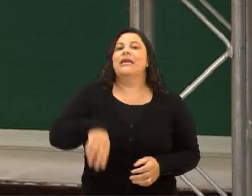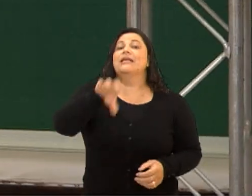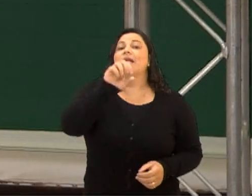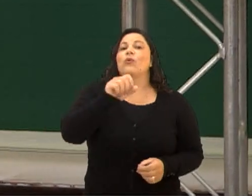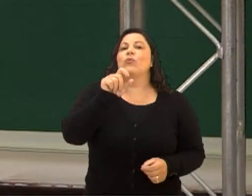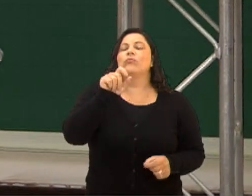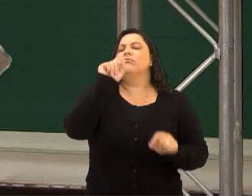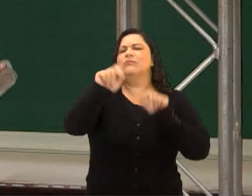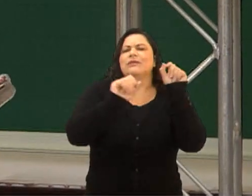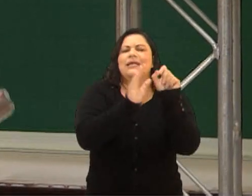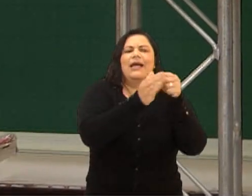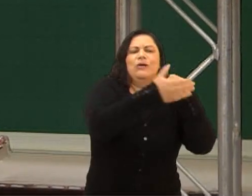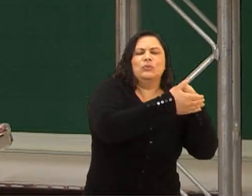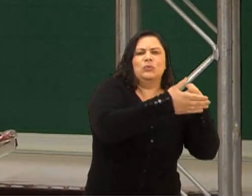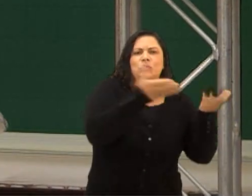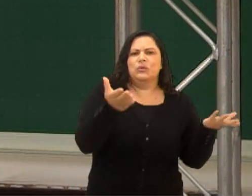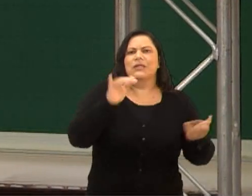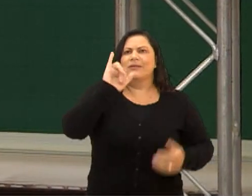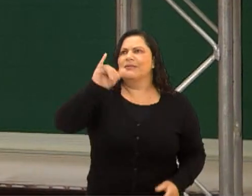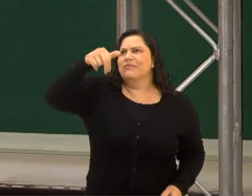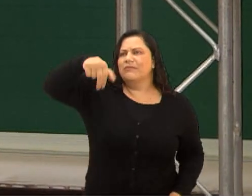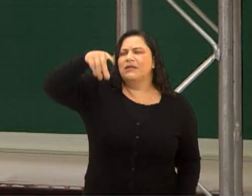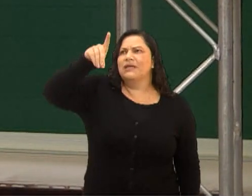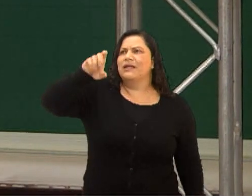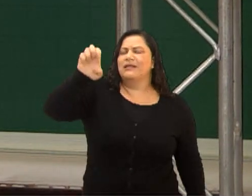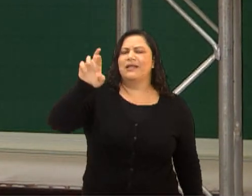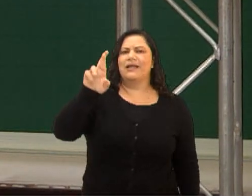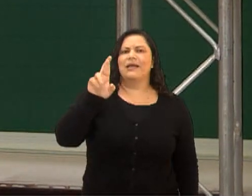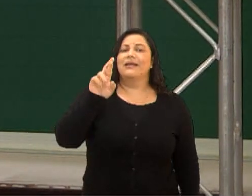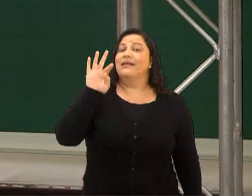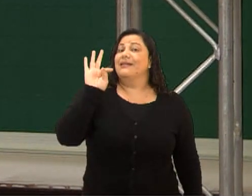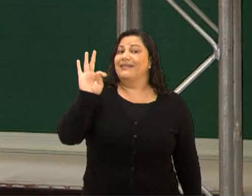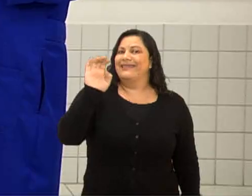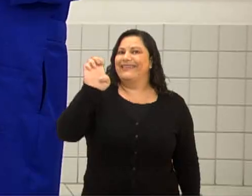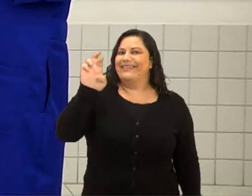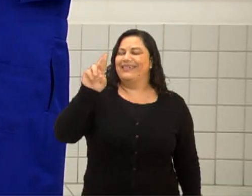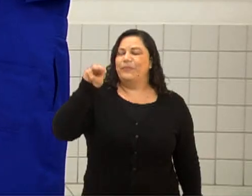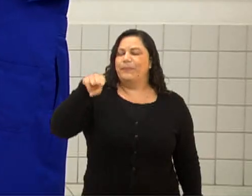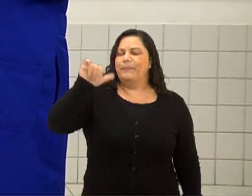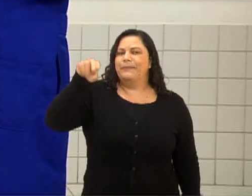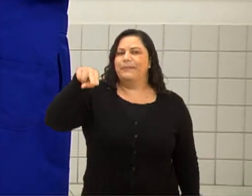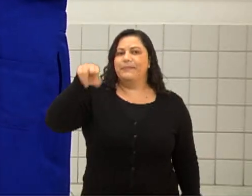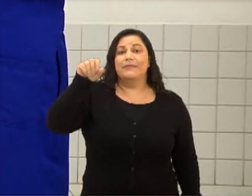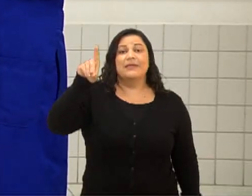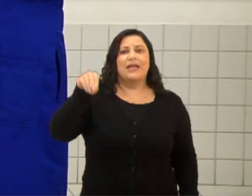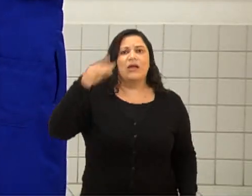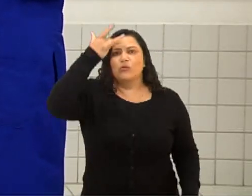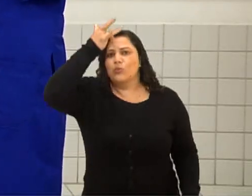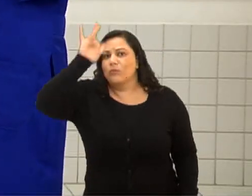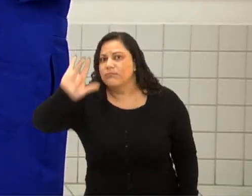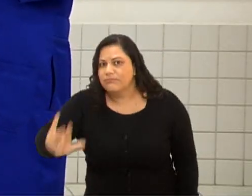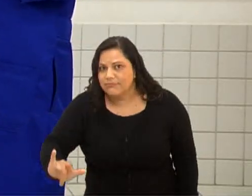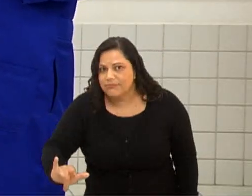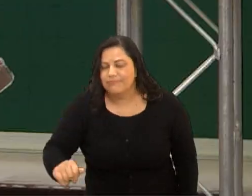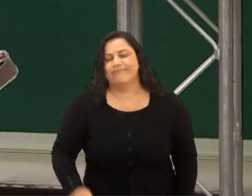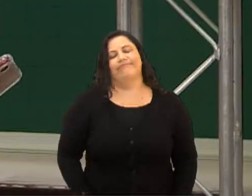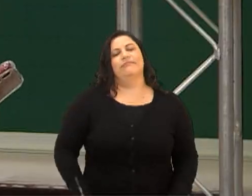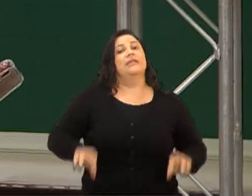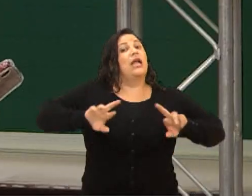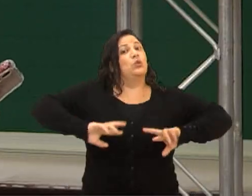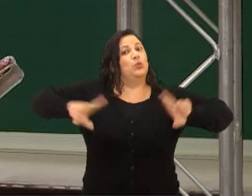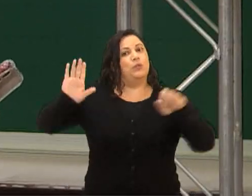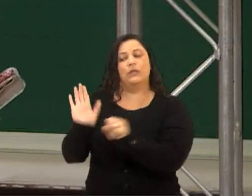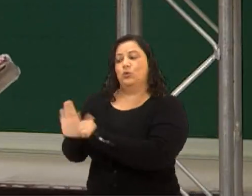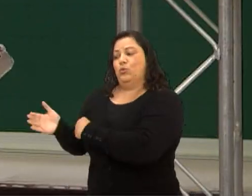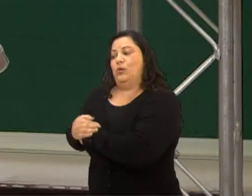ele é indeterminado, ele não é oculto. Ah, com certeza. Porque no oculto eu consigo adivinhar